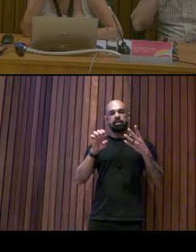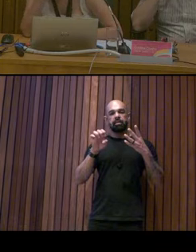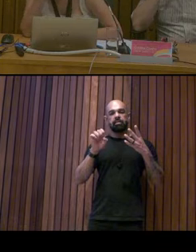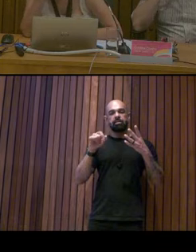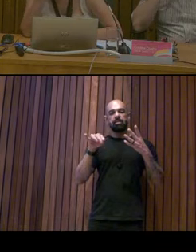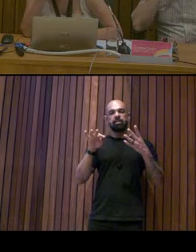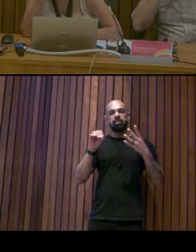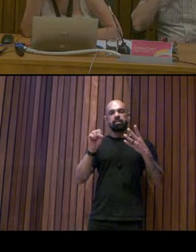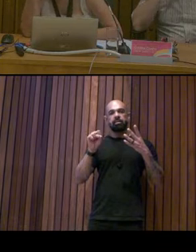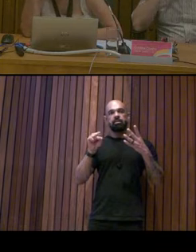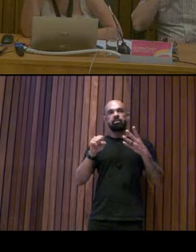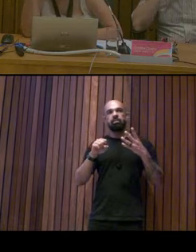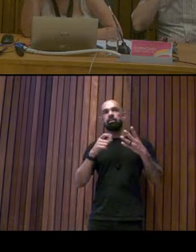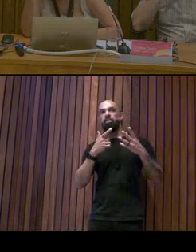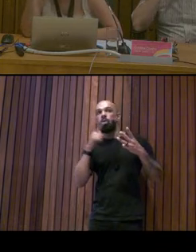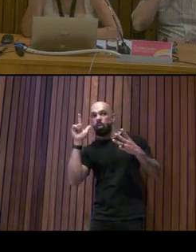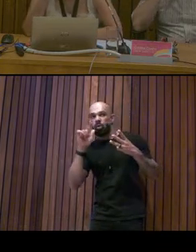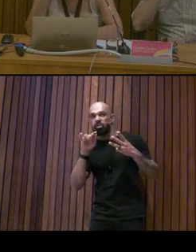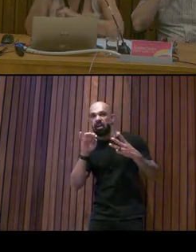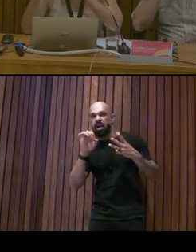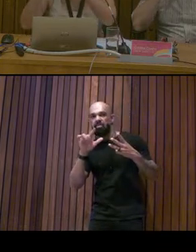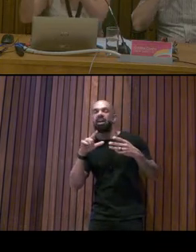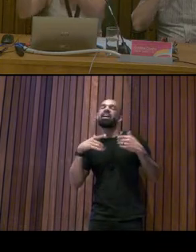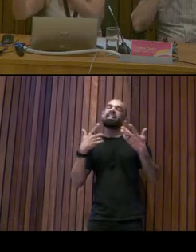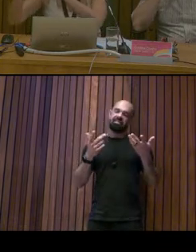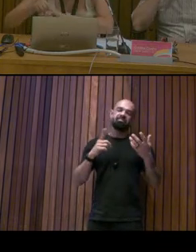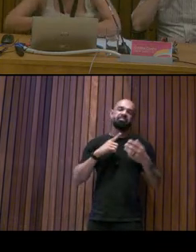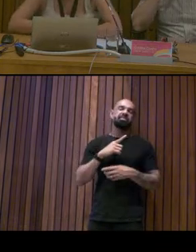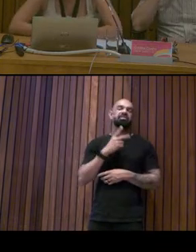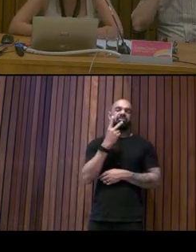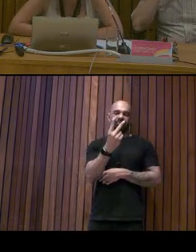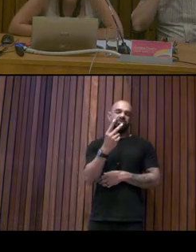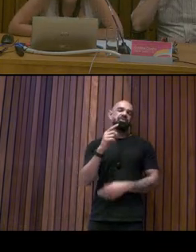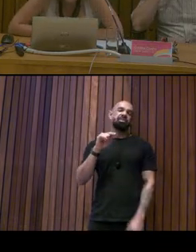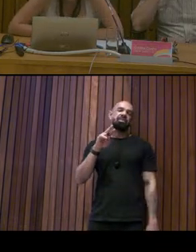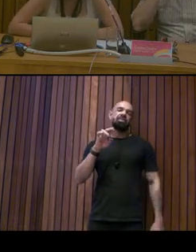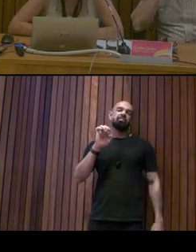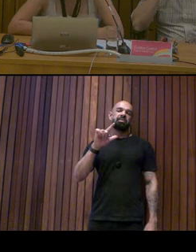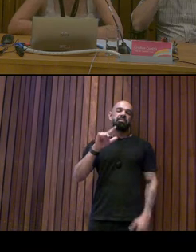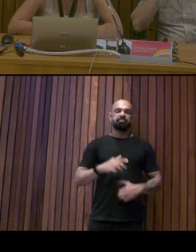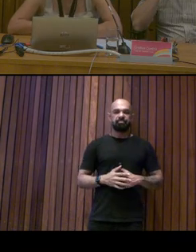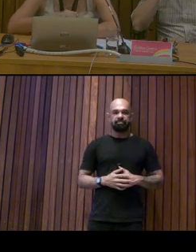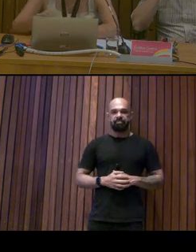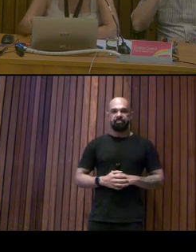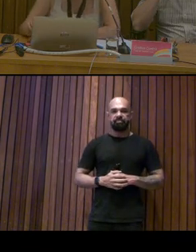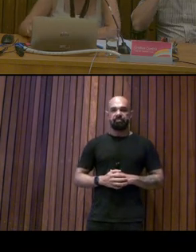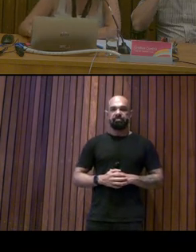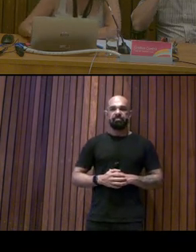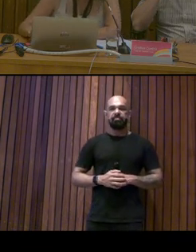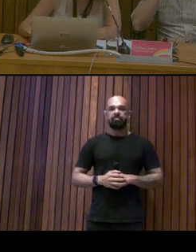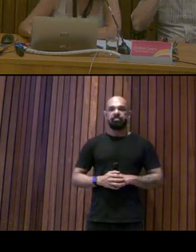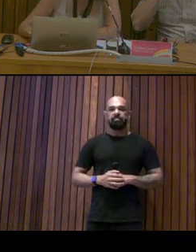Gabriel é o outro Gabriel, porque é isso, tinham dois Gabriéis.